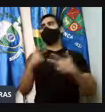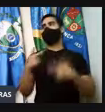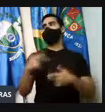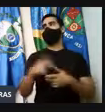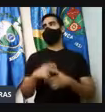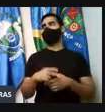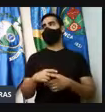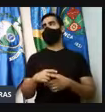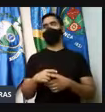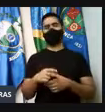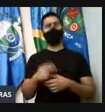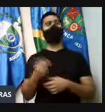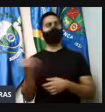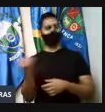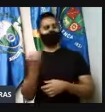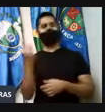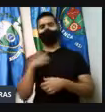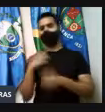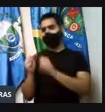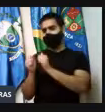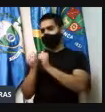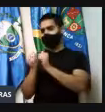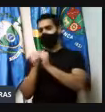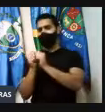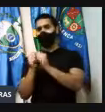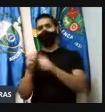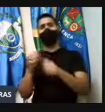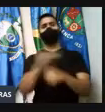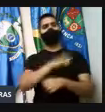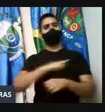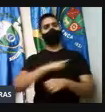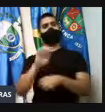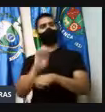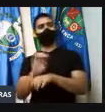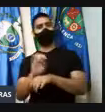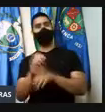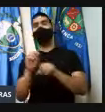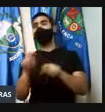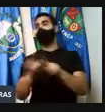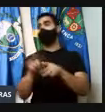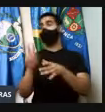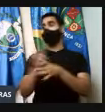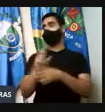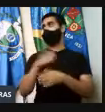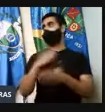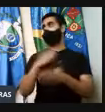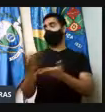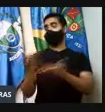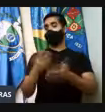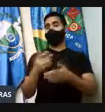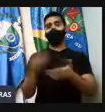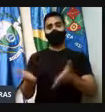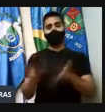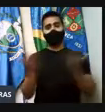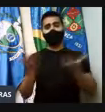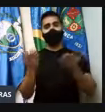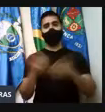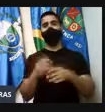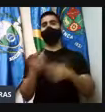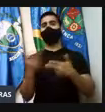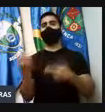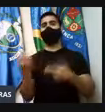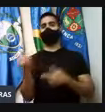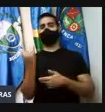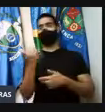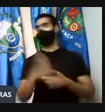de grande valia, né, essa aproximação com o governo do Estado, para que Valença receba os investimentos. Muito importante a sua ação,